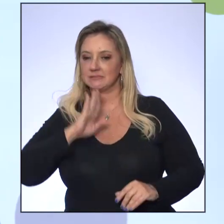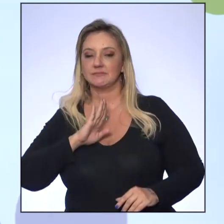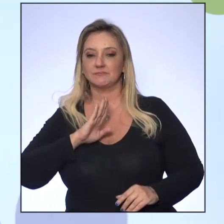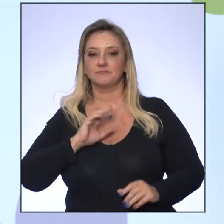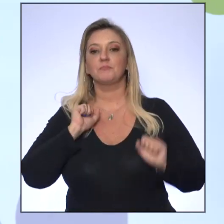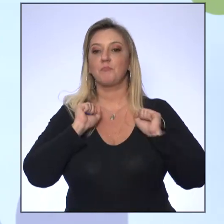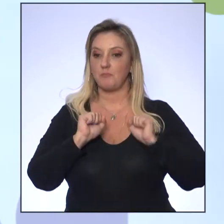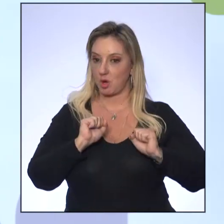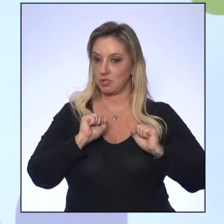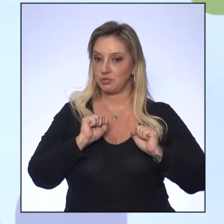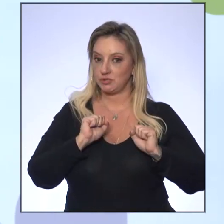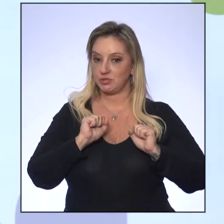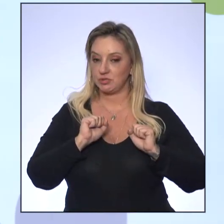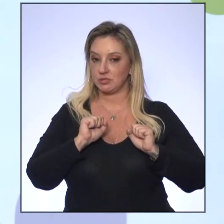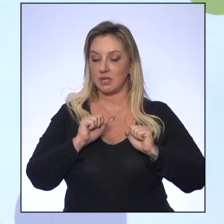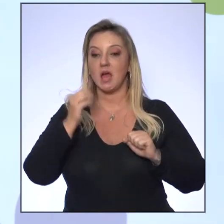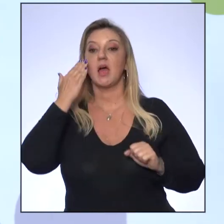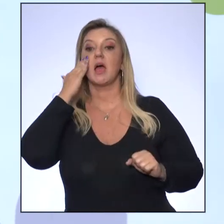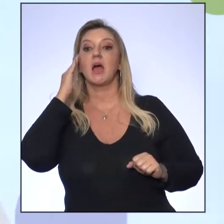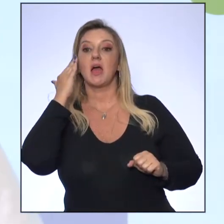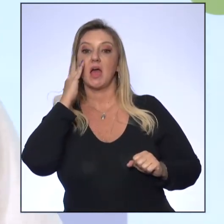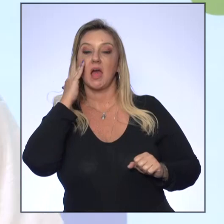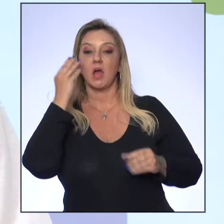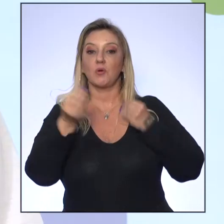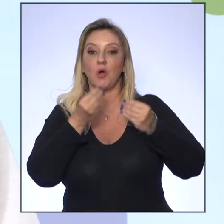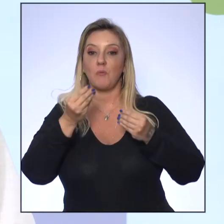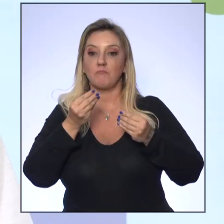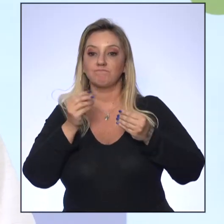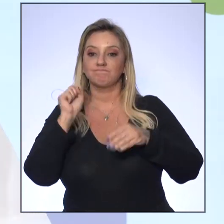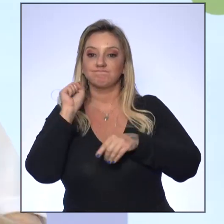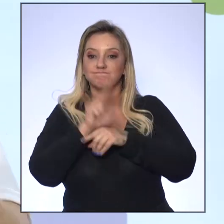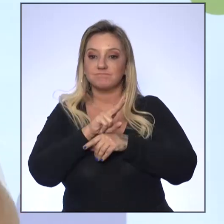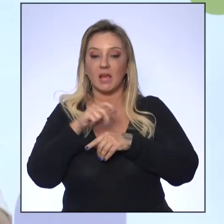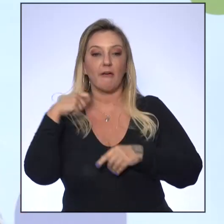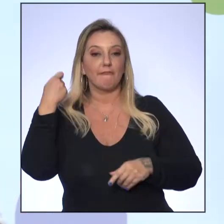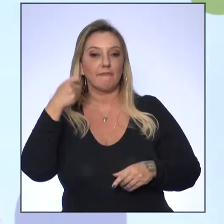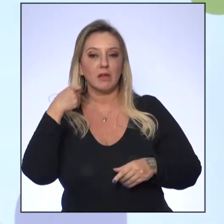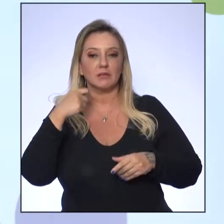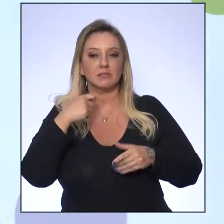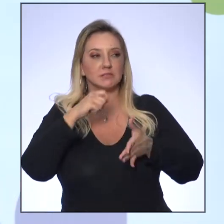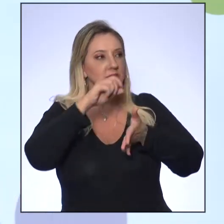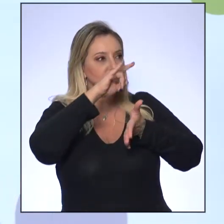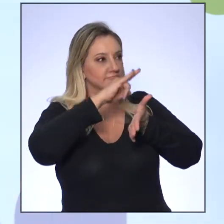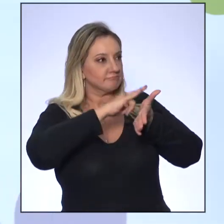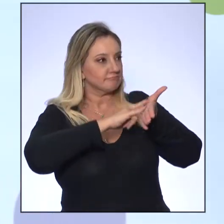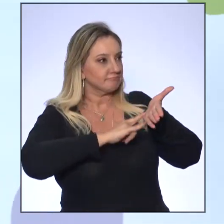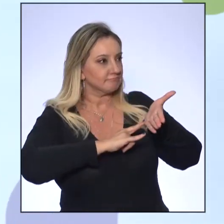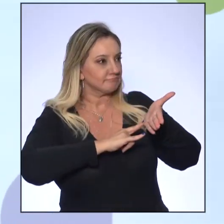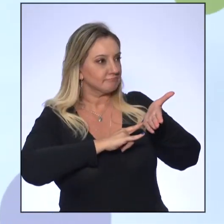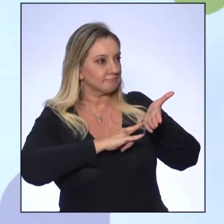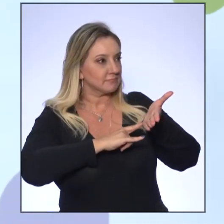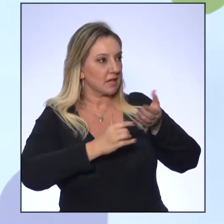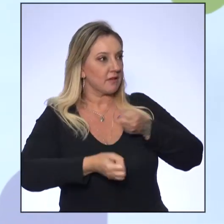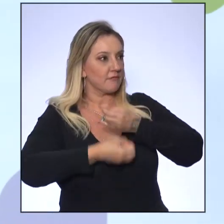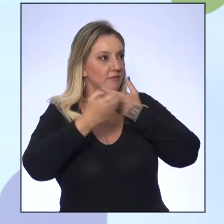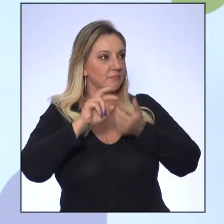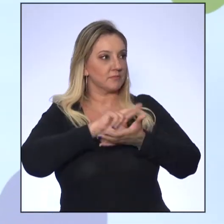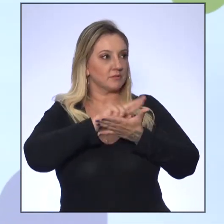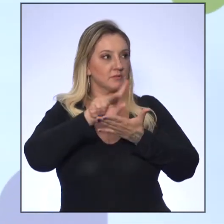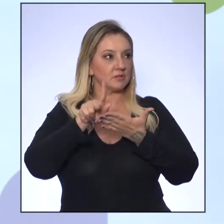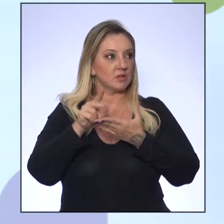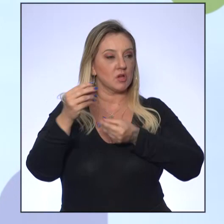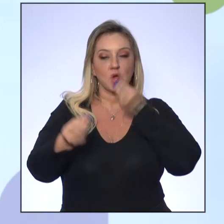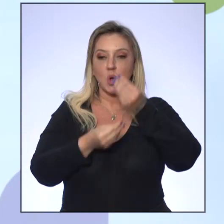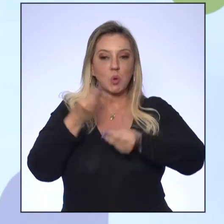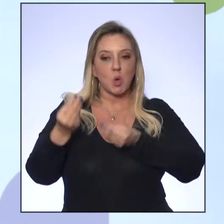você poderá entender como se inscreve no vestibular. É um formulário que você tem que pôr várias informações. Como